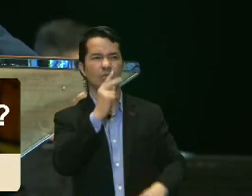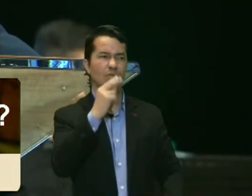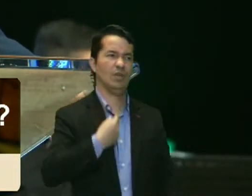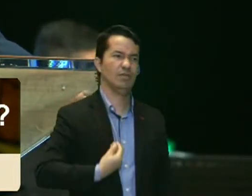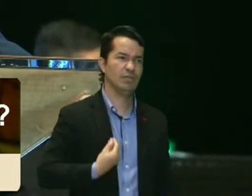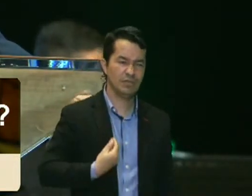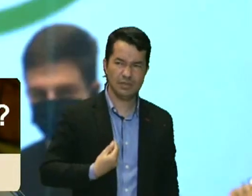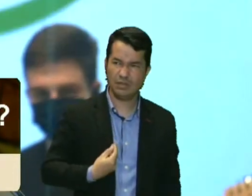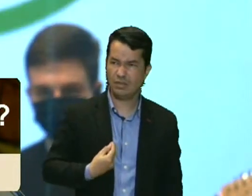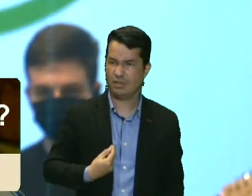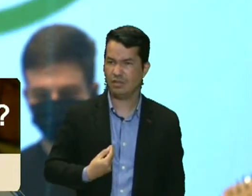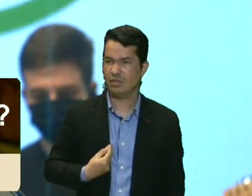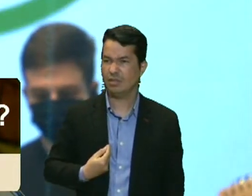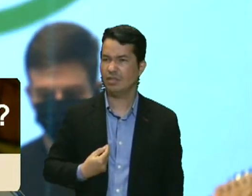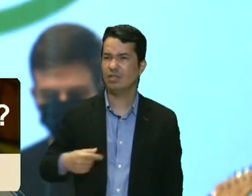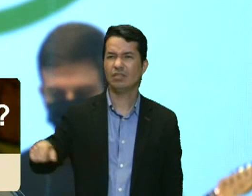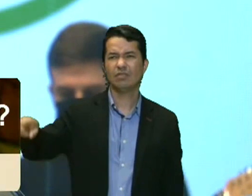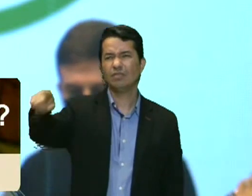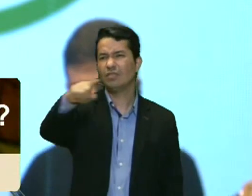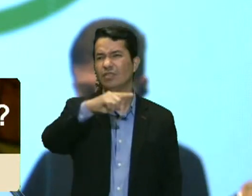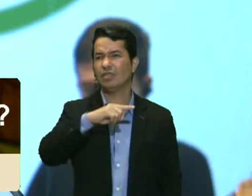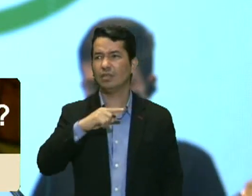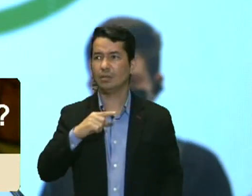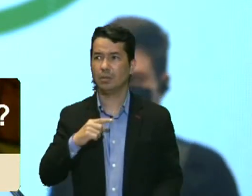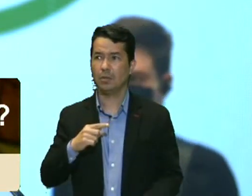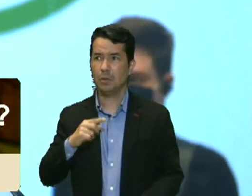Chega de olhar na sua perspectiva.